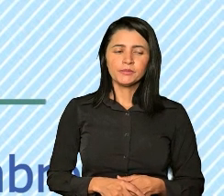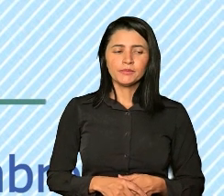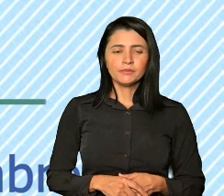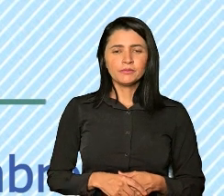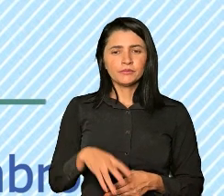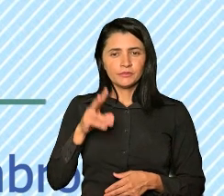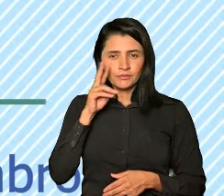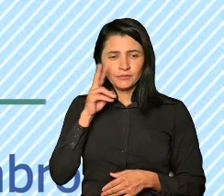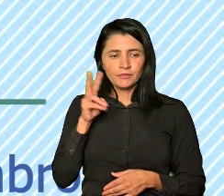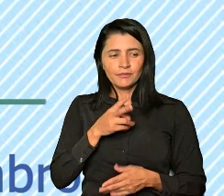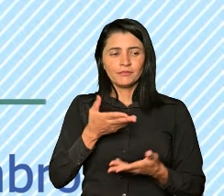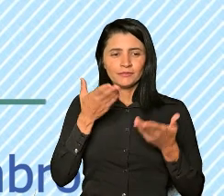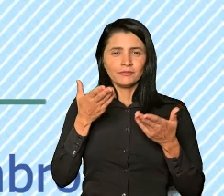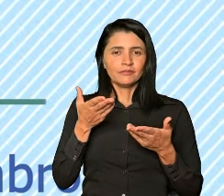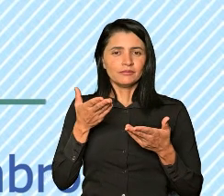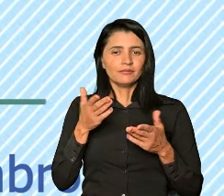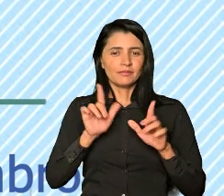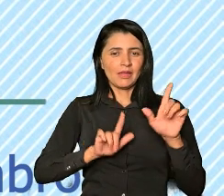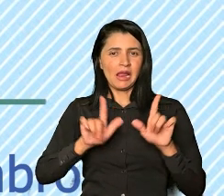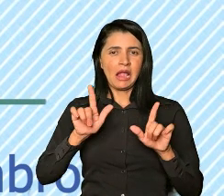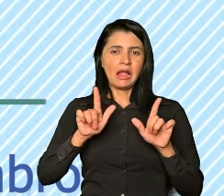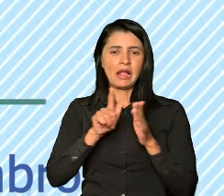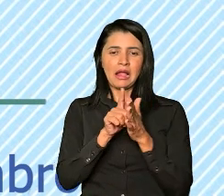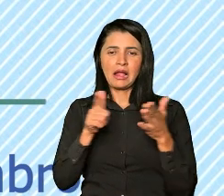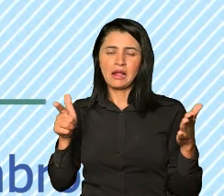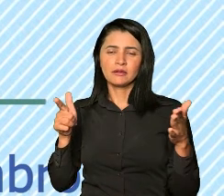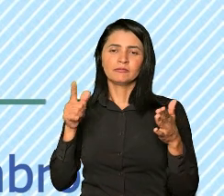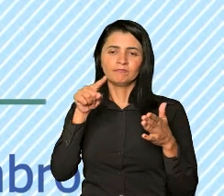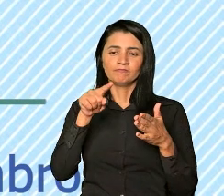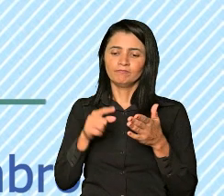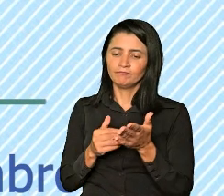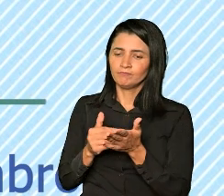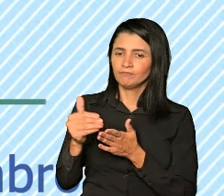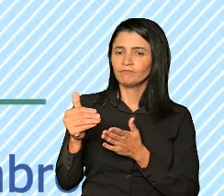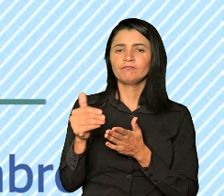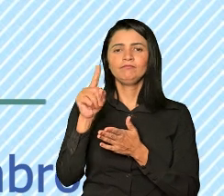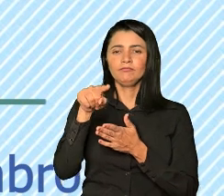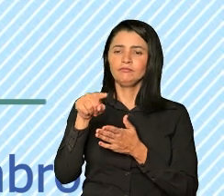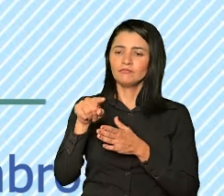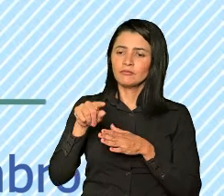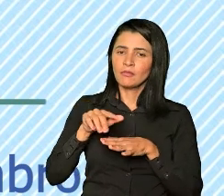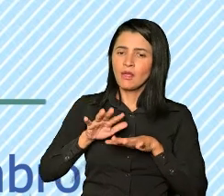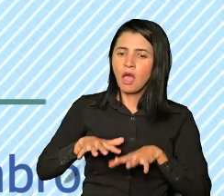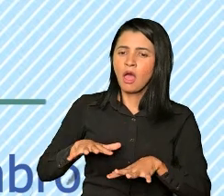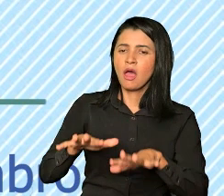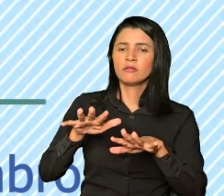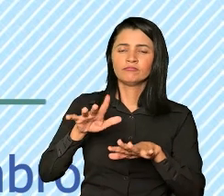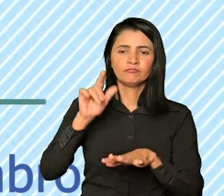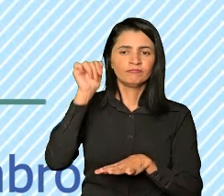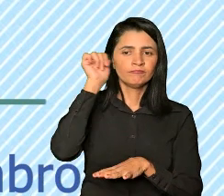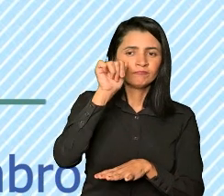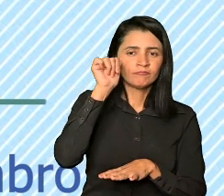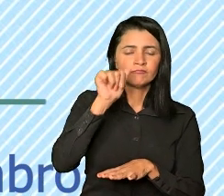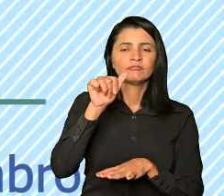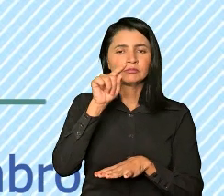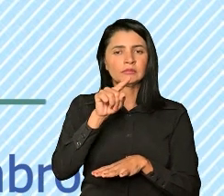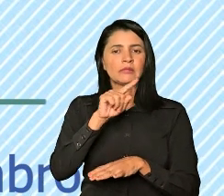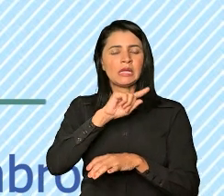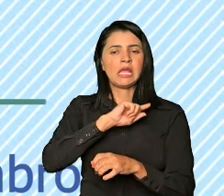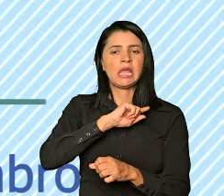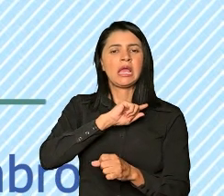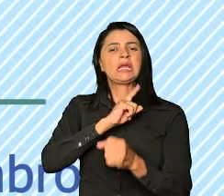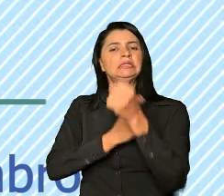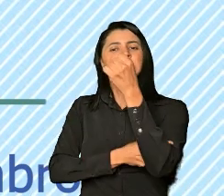Olha aí, a imprensa, no momento em que emergia o movimento feminista, a imprensa fazia uma